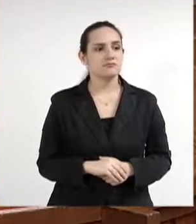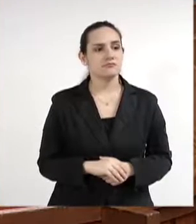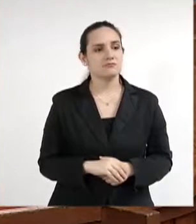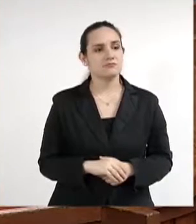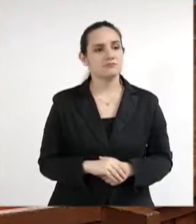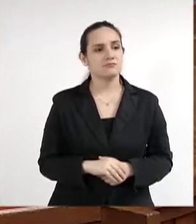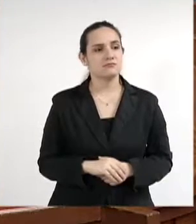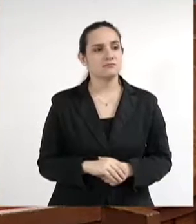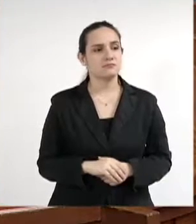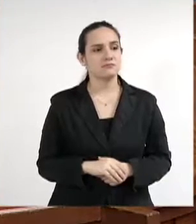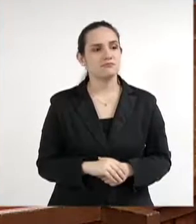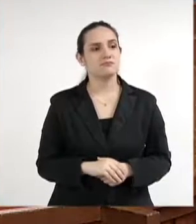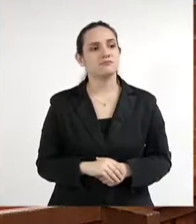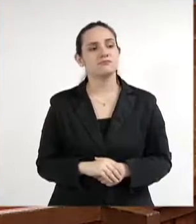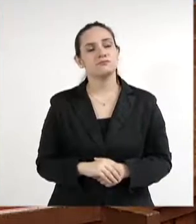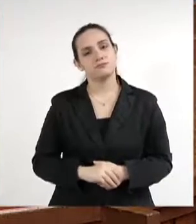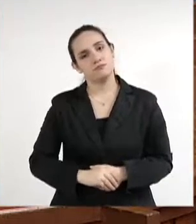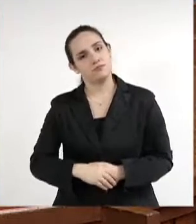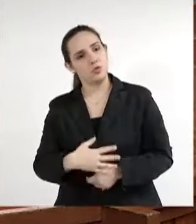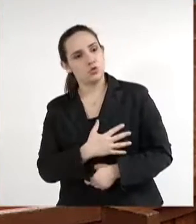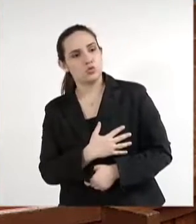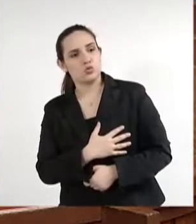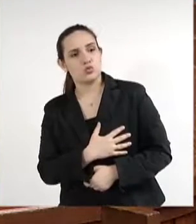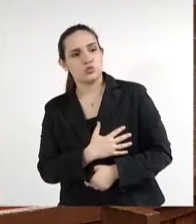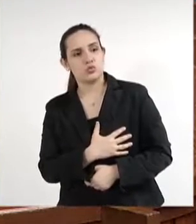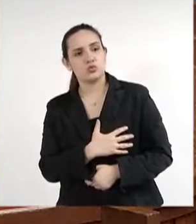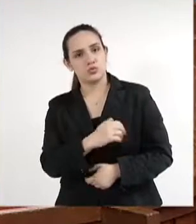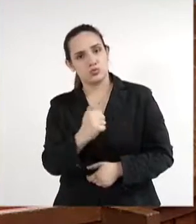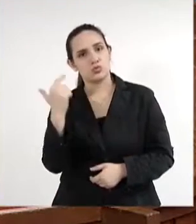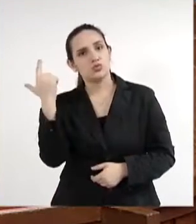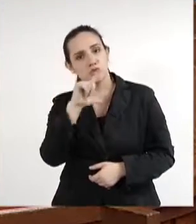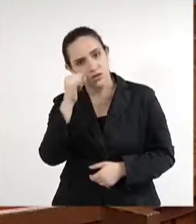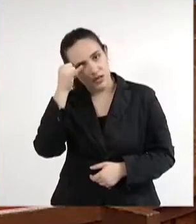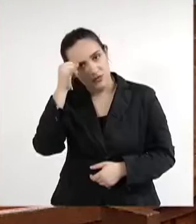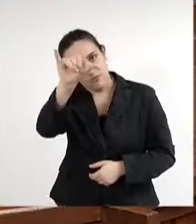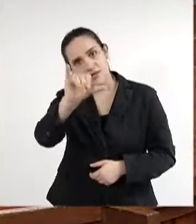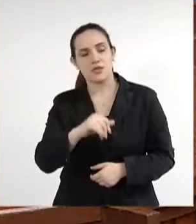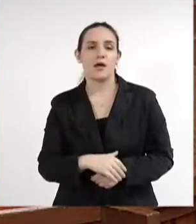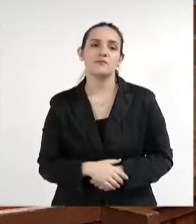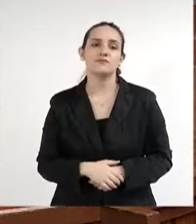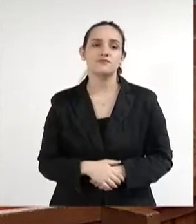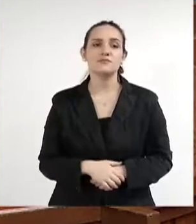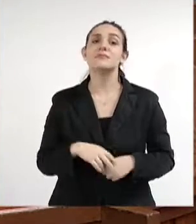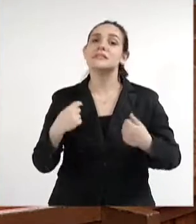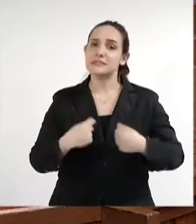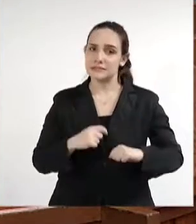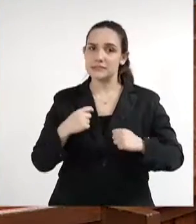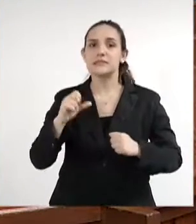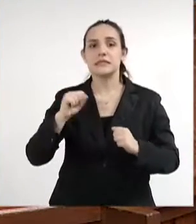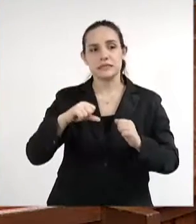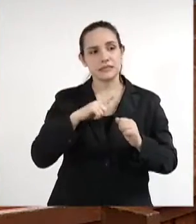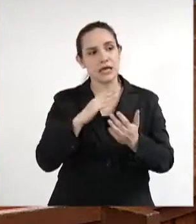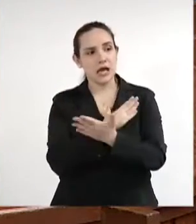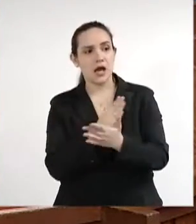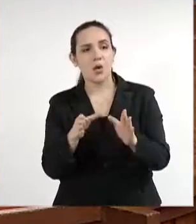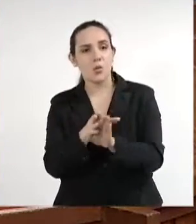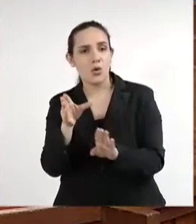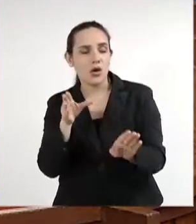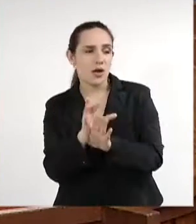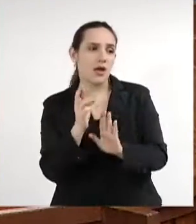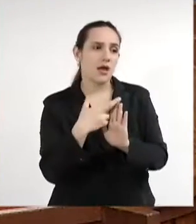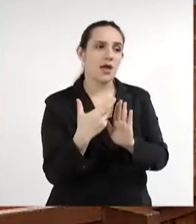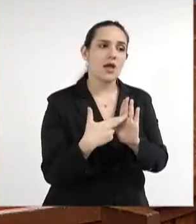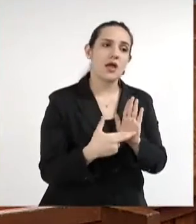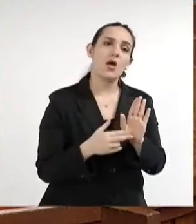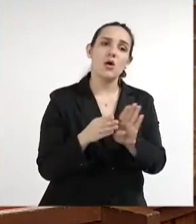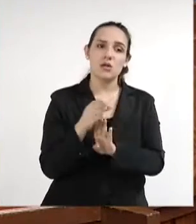Suicídios são evitáveis. Todos os países deveriam incorporar estratégias comprovadas de prevenção de suicídio nos programas